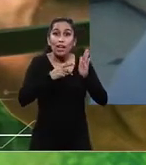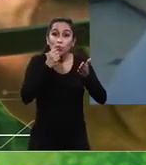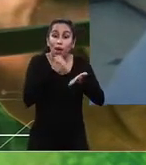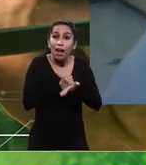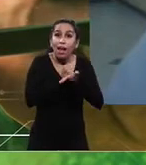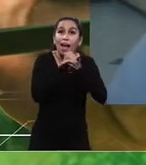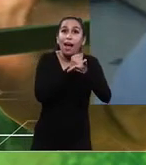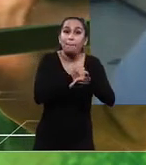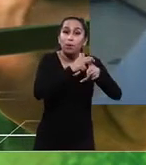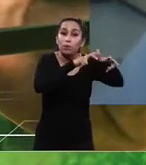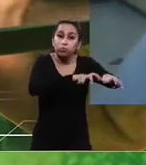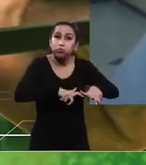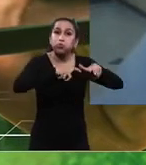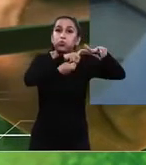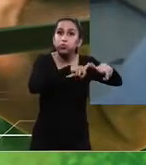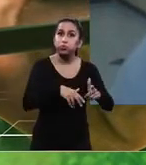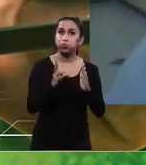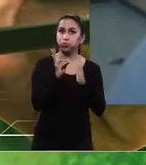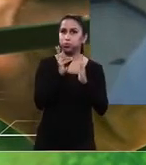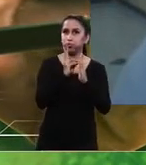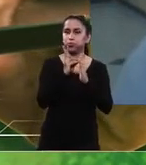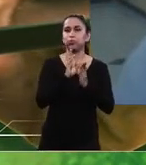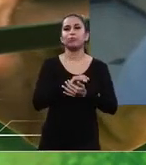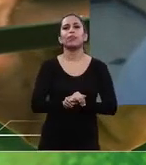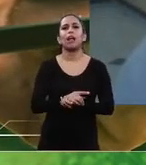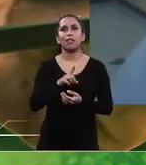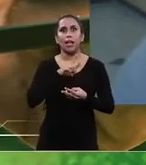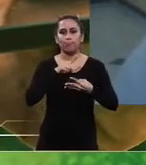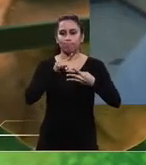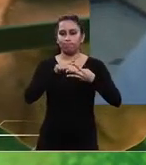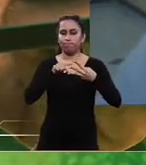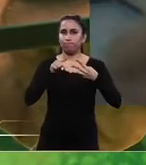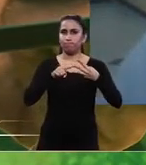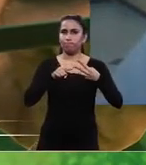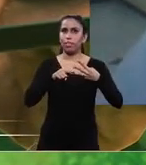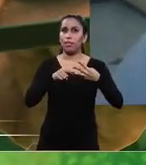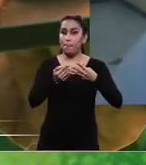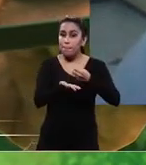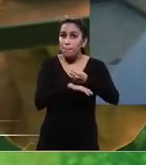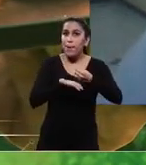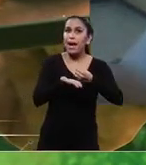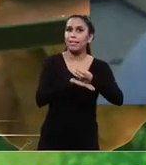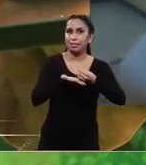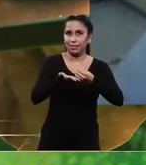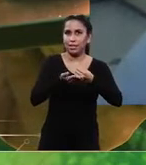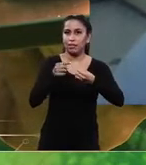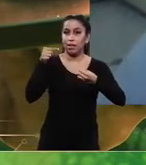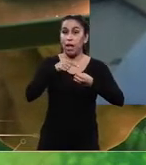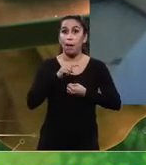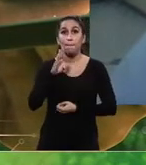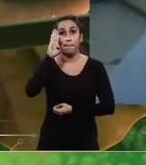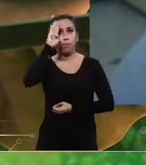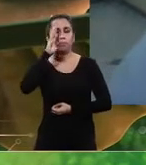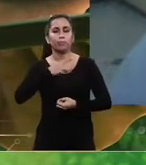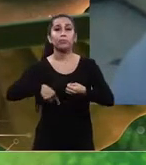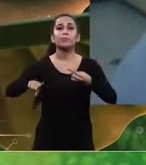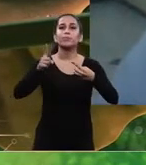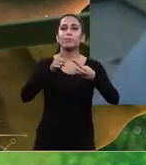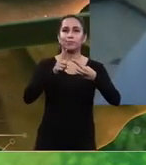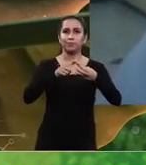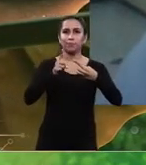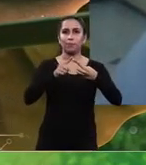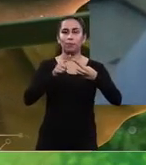três pilares indissolúveis, muito interessantes, que são o pilar